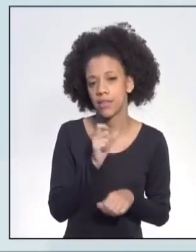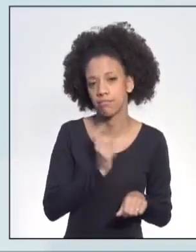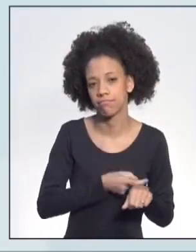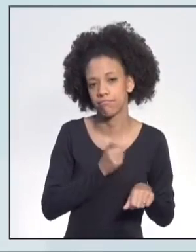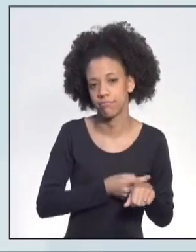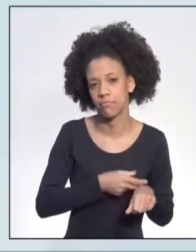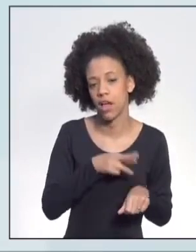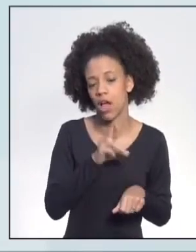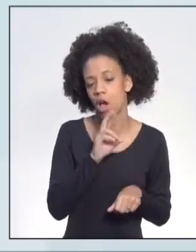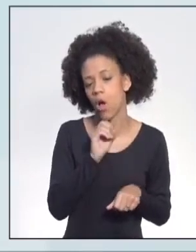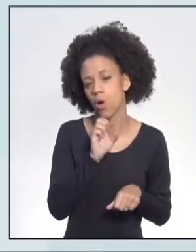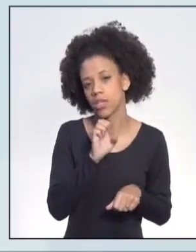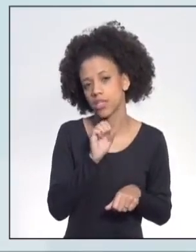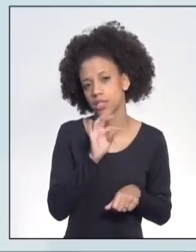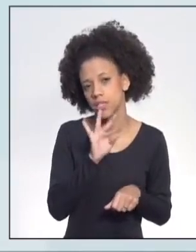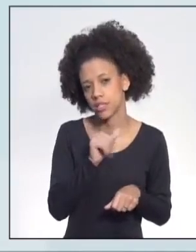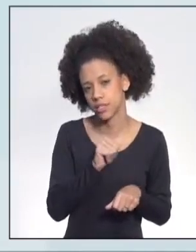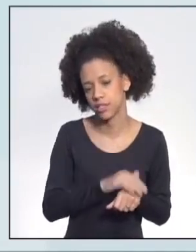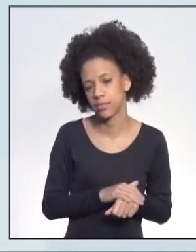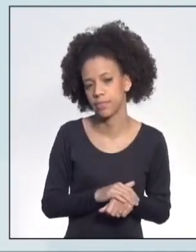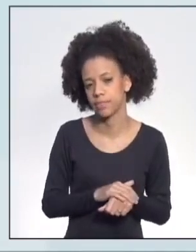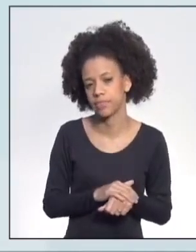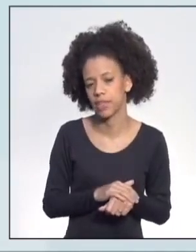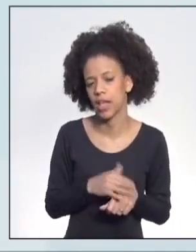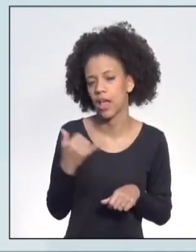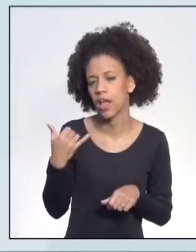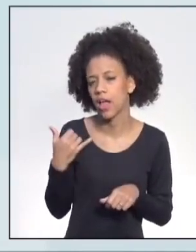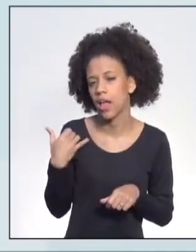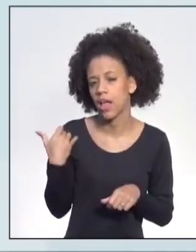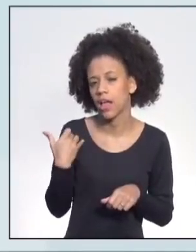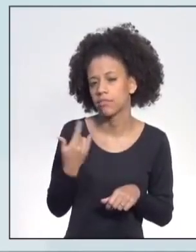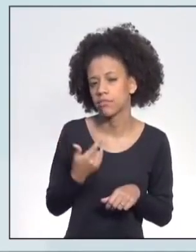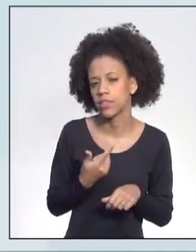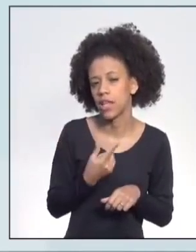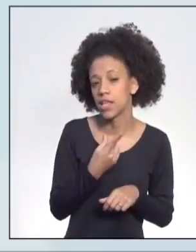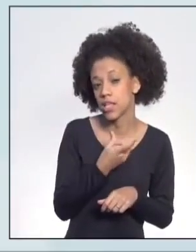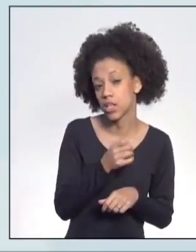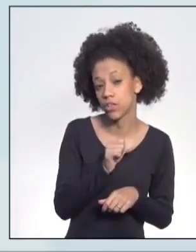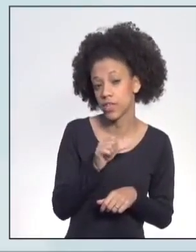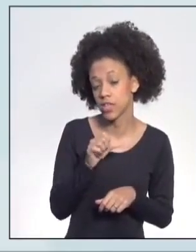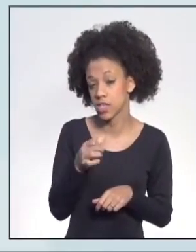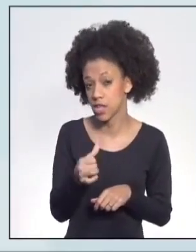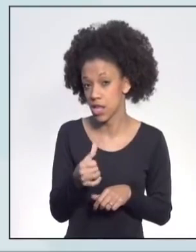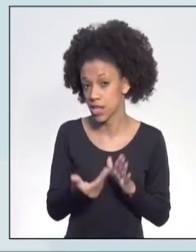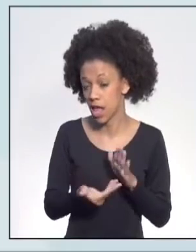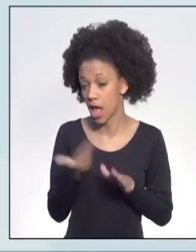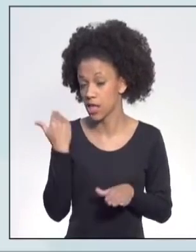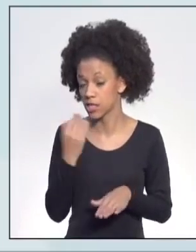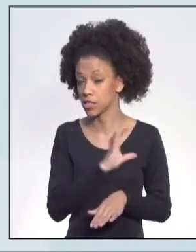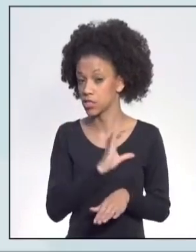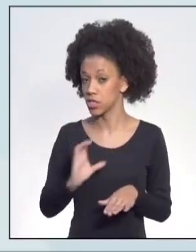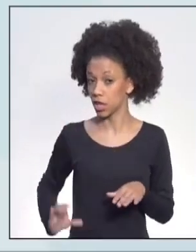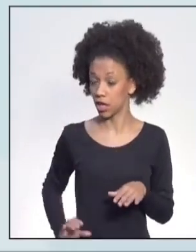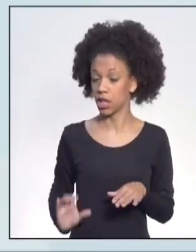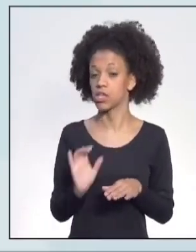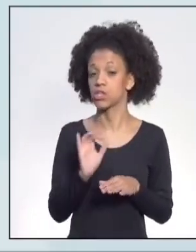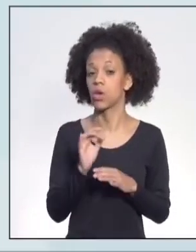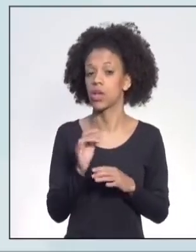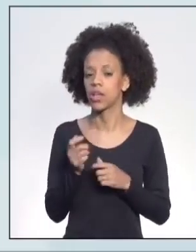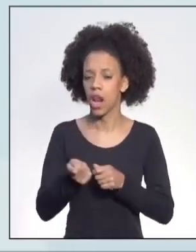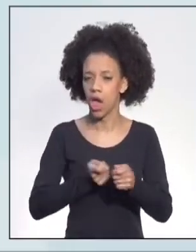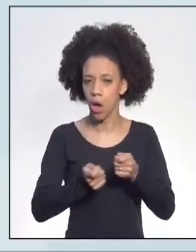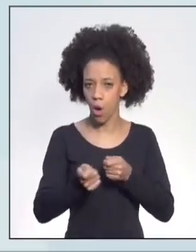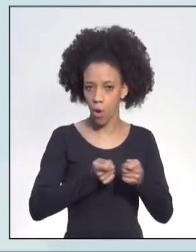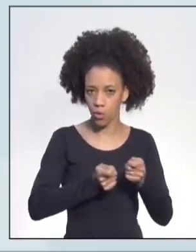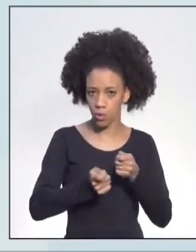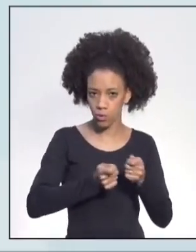A Pedra de Roseta, ela data de 196 a.C., quando o Egito era controlado pelos gregos,